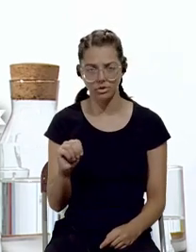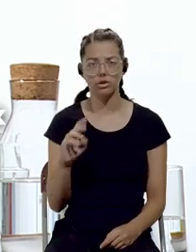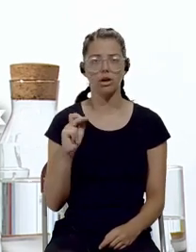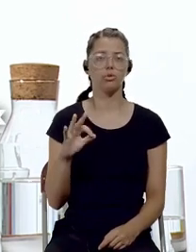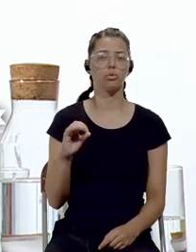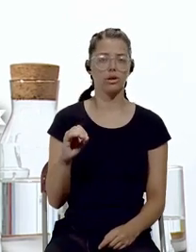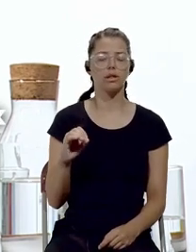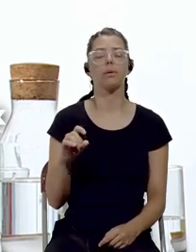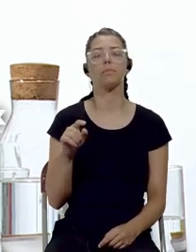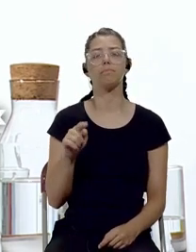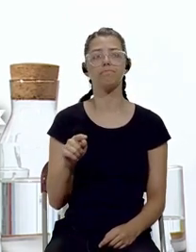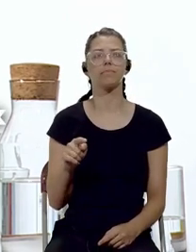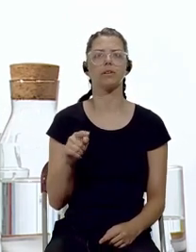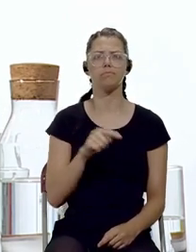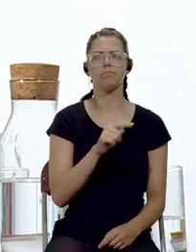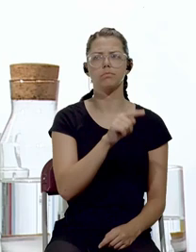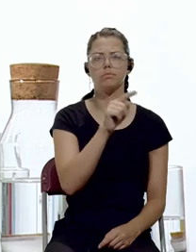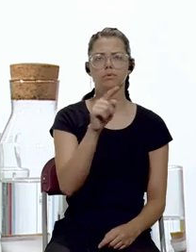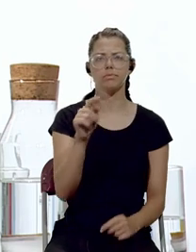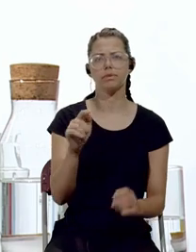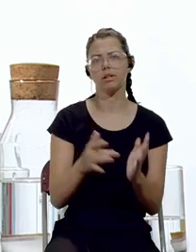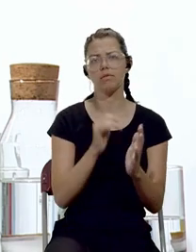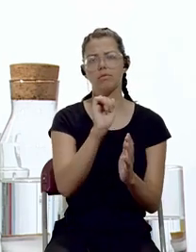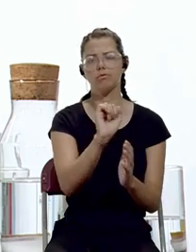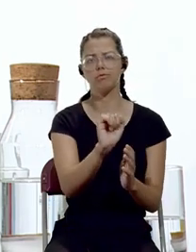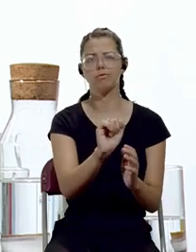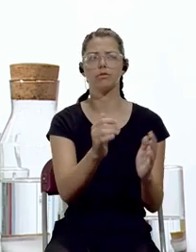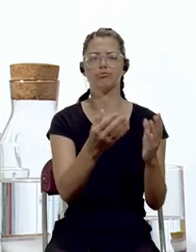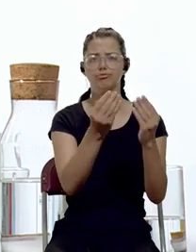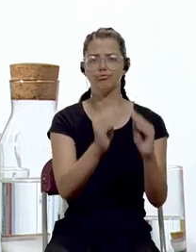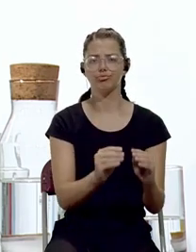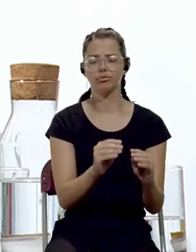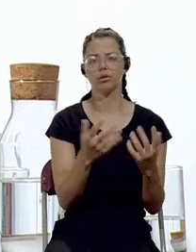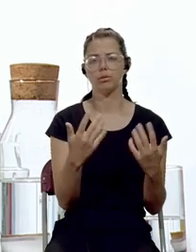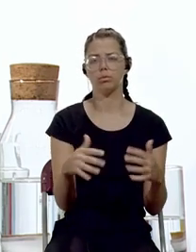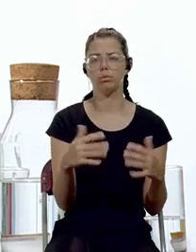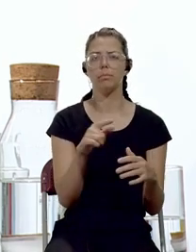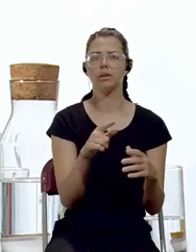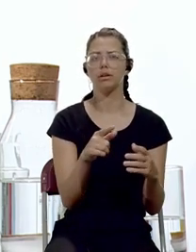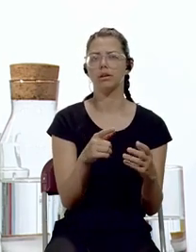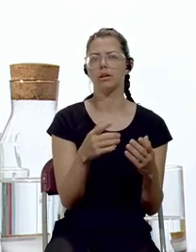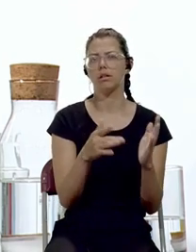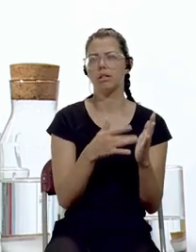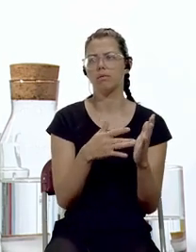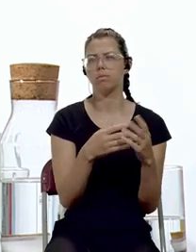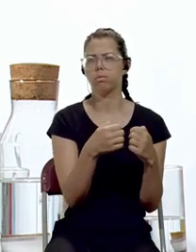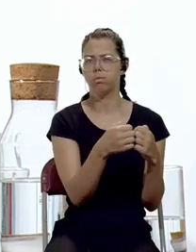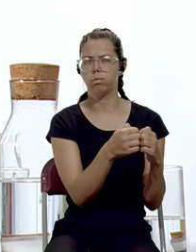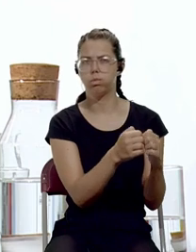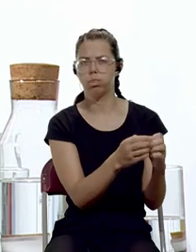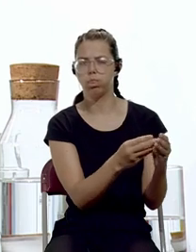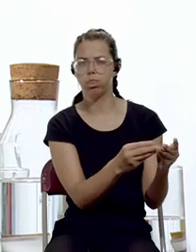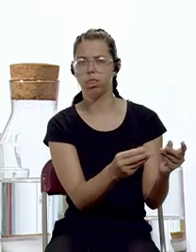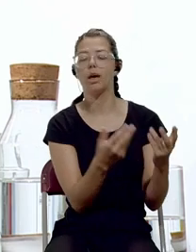As Mulheres do Meu País, que é uma obra que é agora um clássico, mas que teve esquecida durante muito tempo, agora está a ser republicada